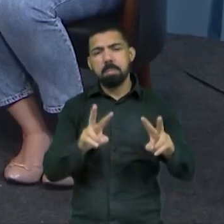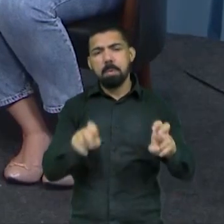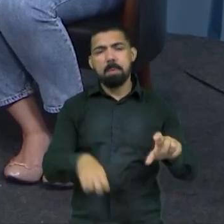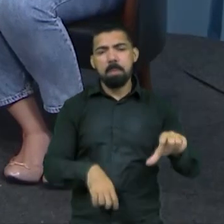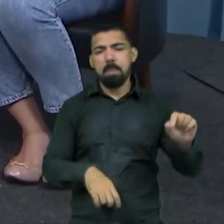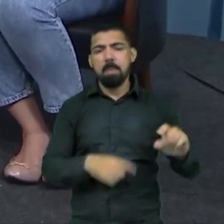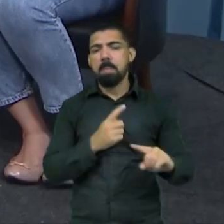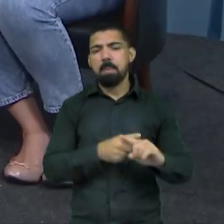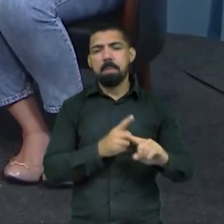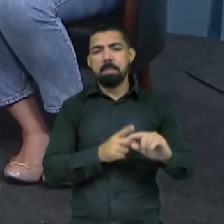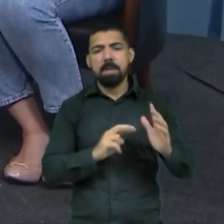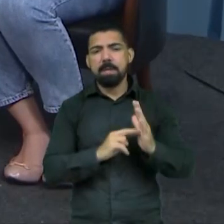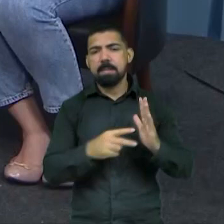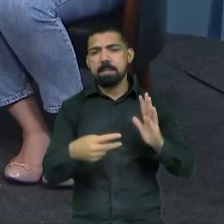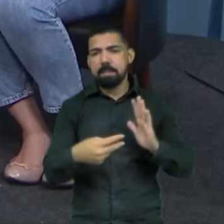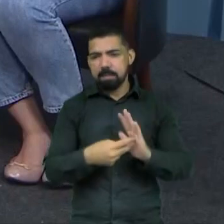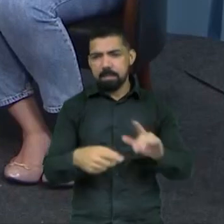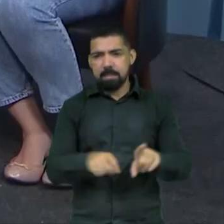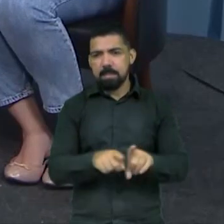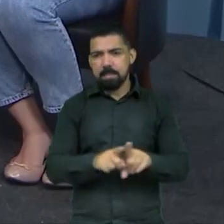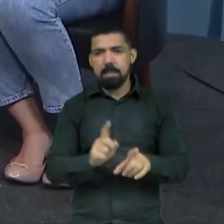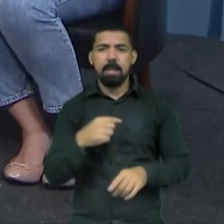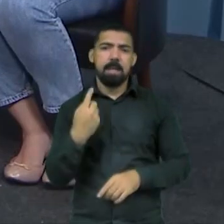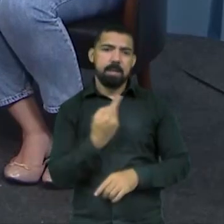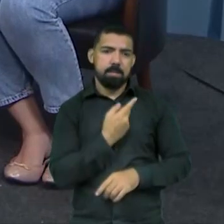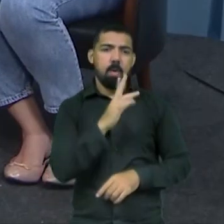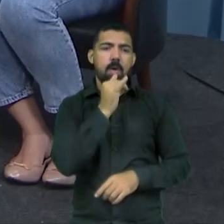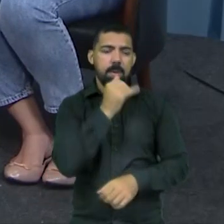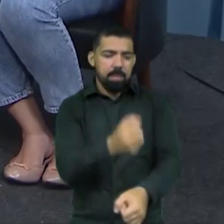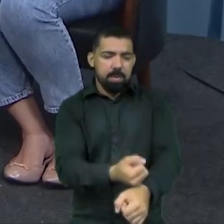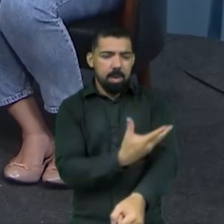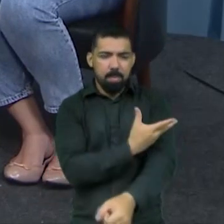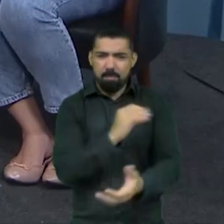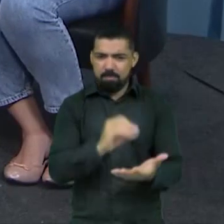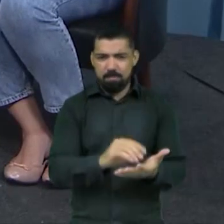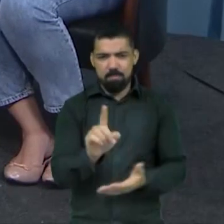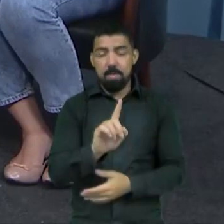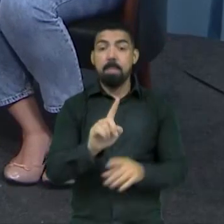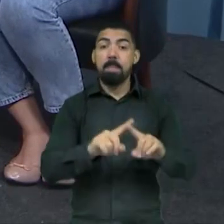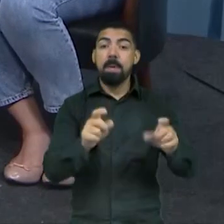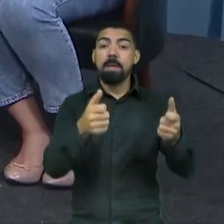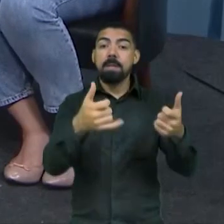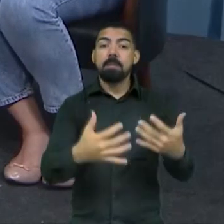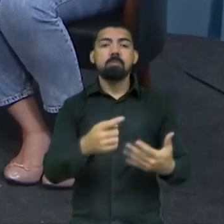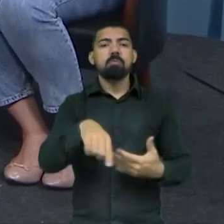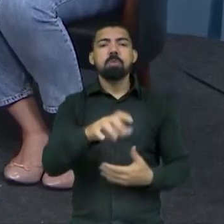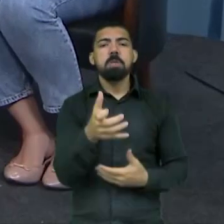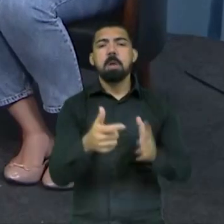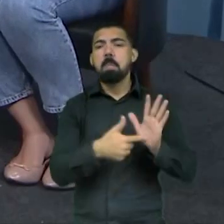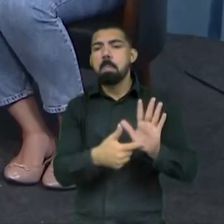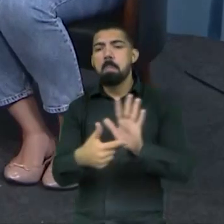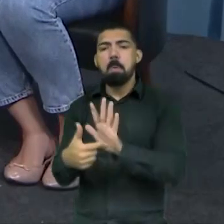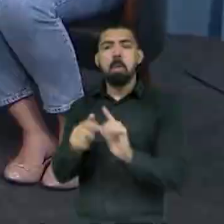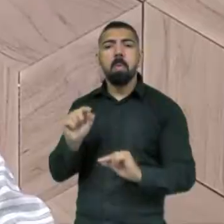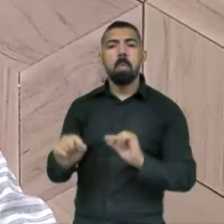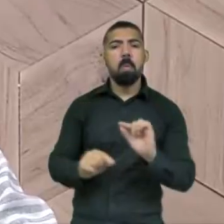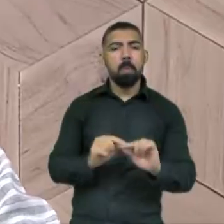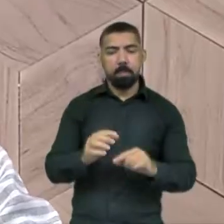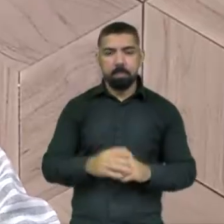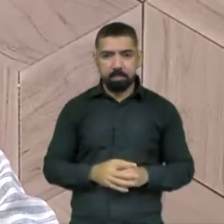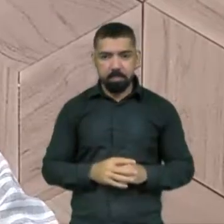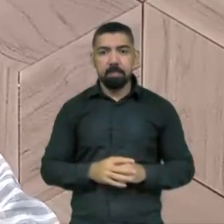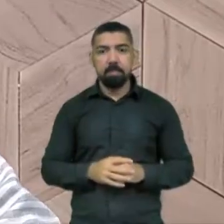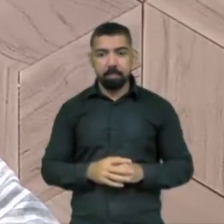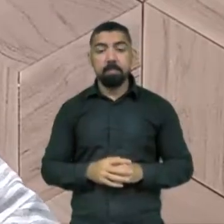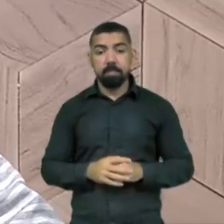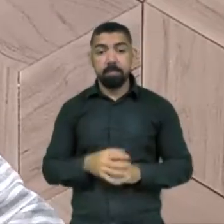do significado. É, a gente sabe que não vai faltar emoção, né? Mas sim, o que é que vocês planejam passar para o público? É, nós voltamos no